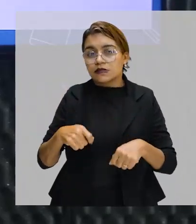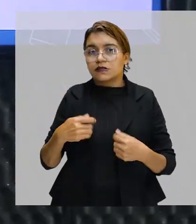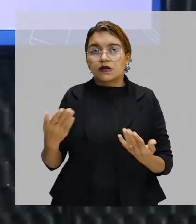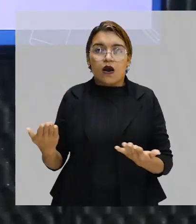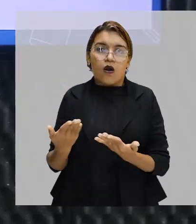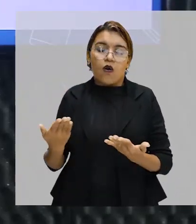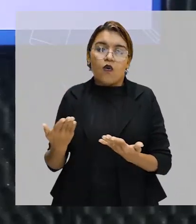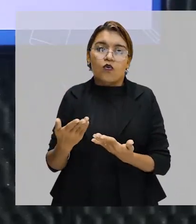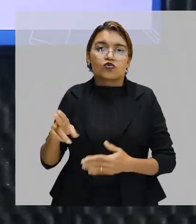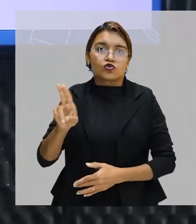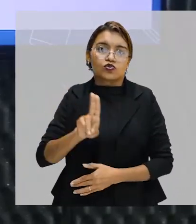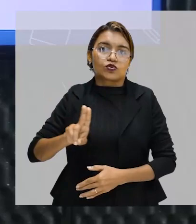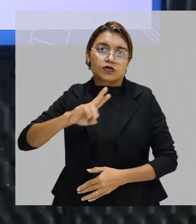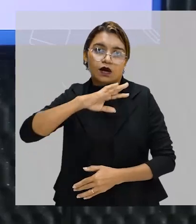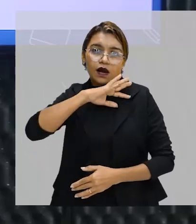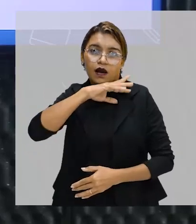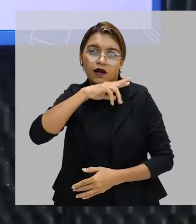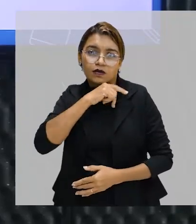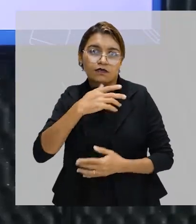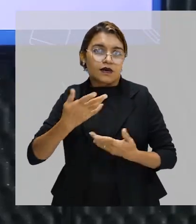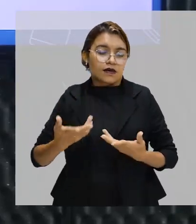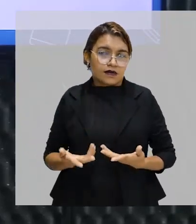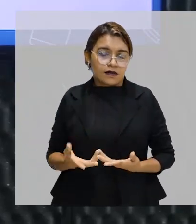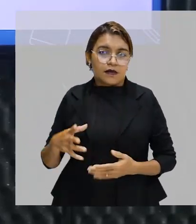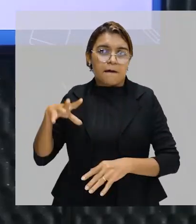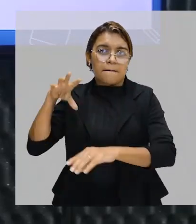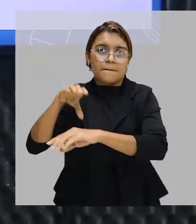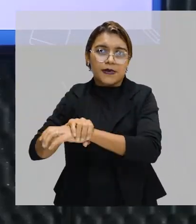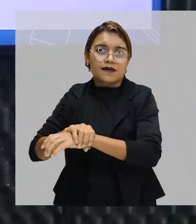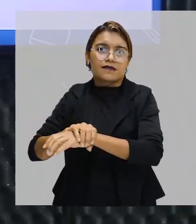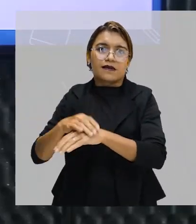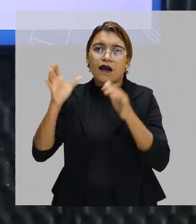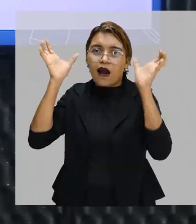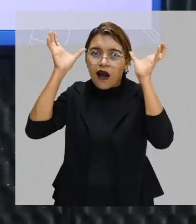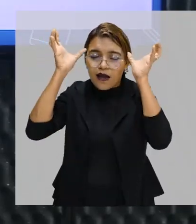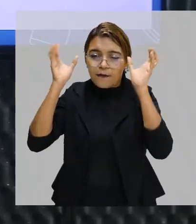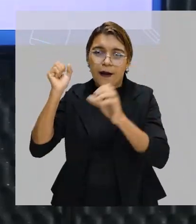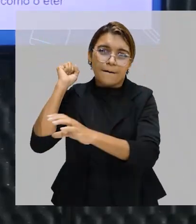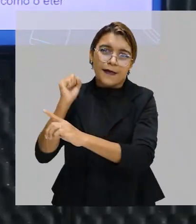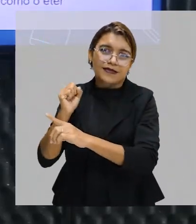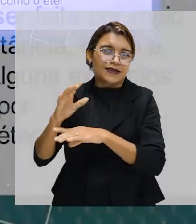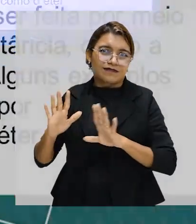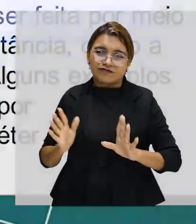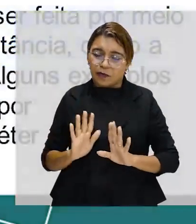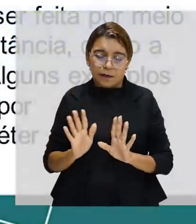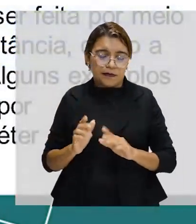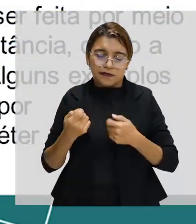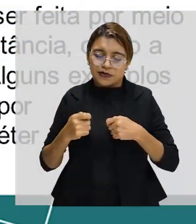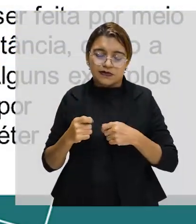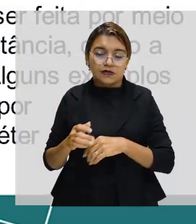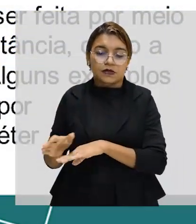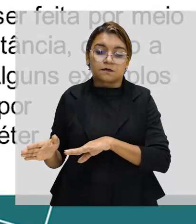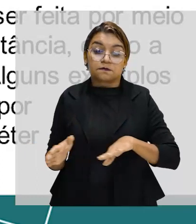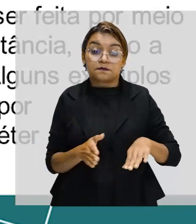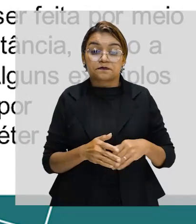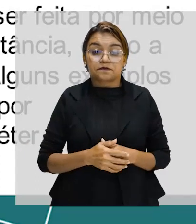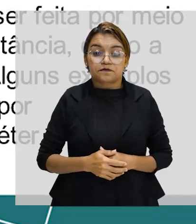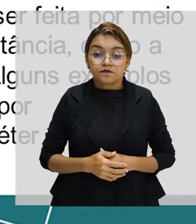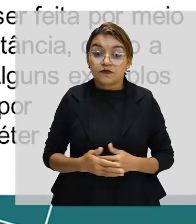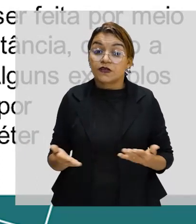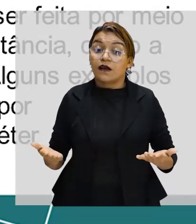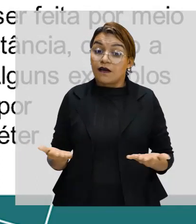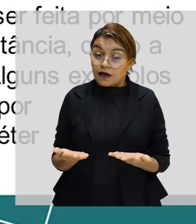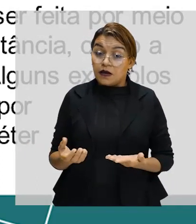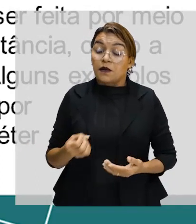necessidade, ok, da morte, da captura, da morte desses animais. Bom, felizmente o avanço